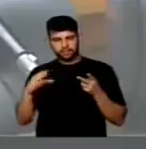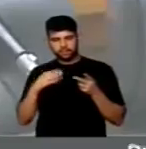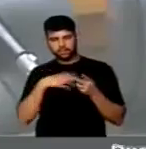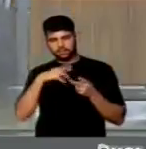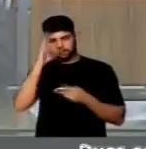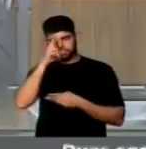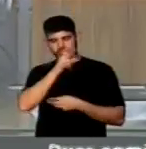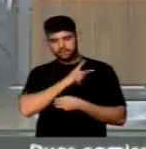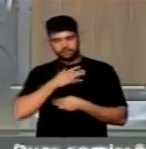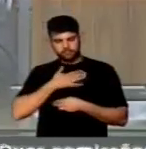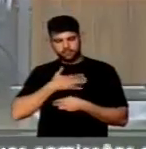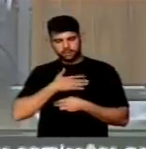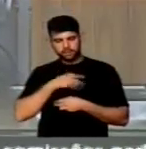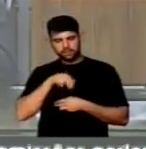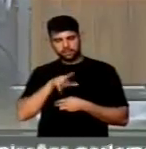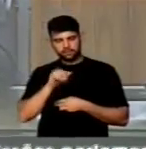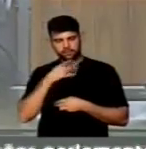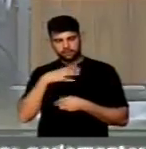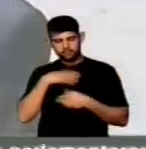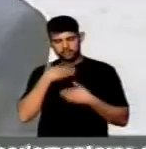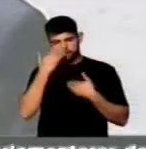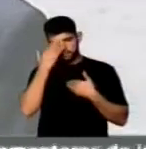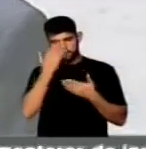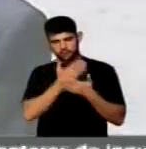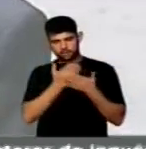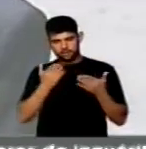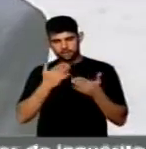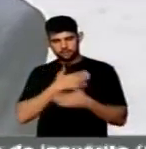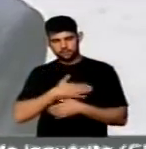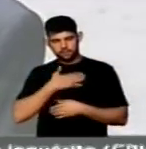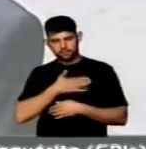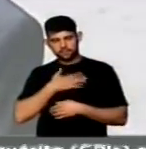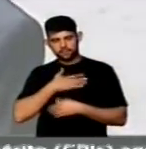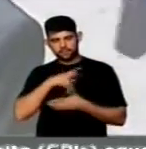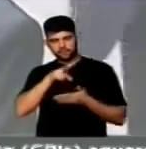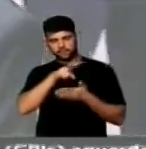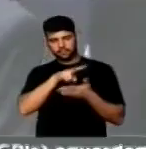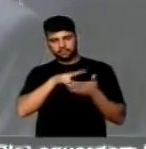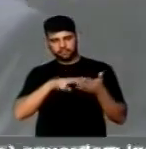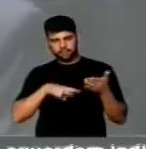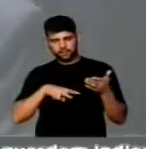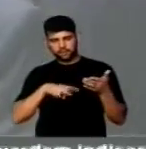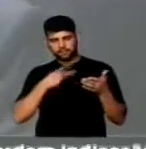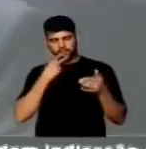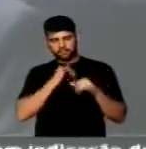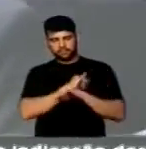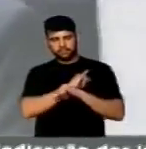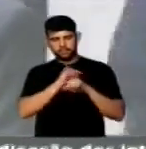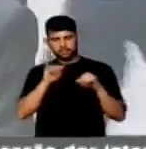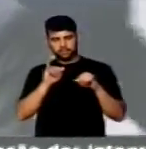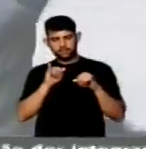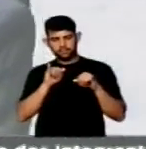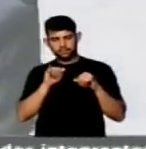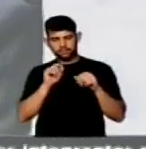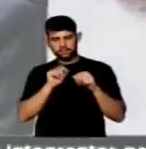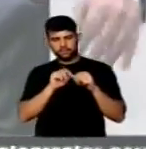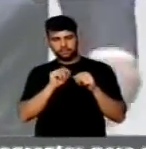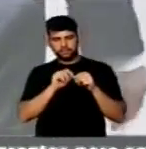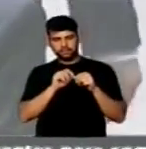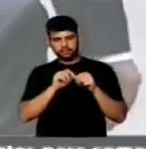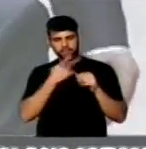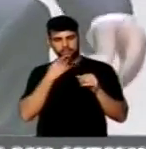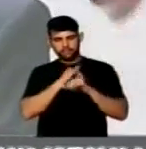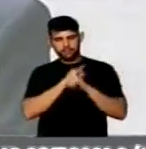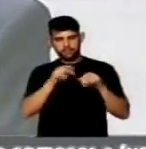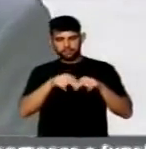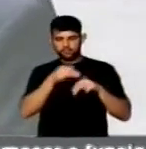Senhor presidente, obrigado, senhor presidente Mauro Pereira, muito obrigado. E eu queria dar como lido o discurso que eu desejo registrar com muito